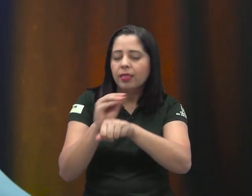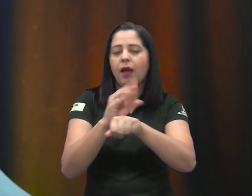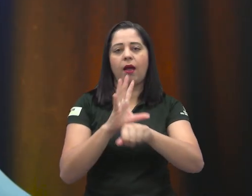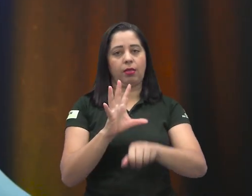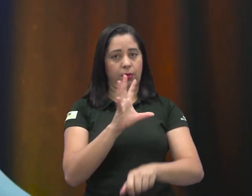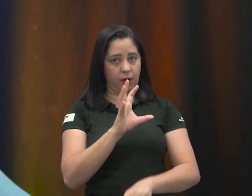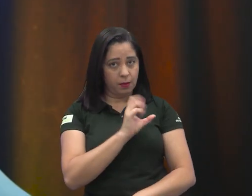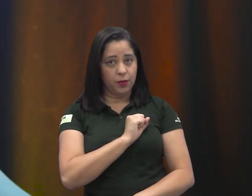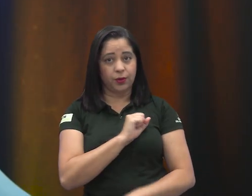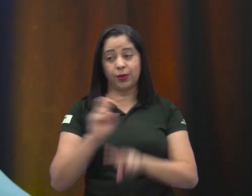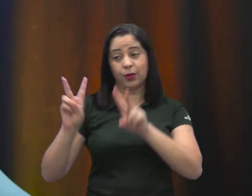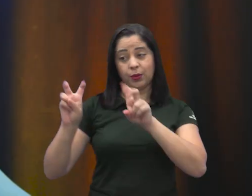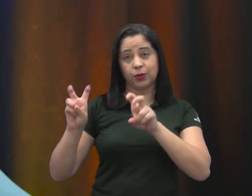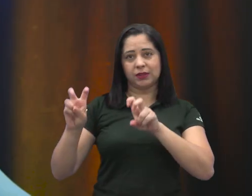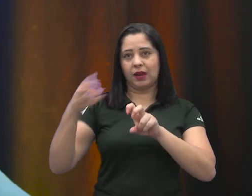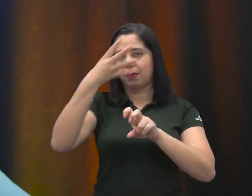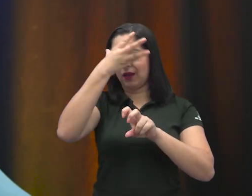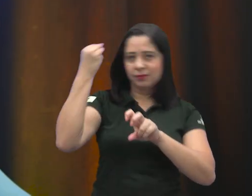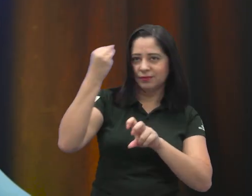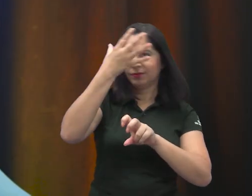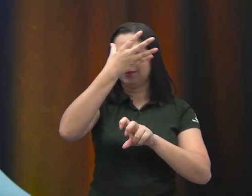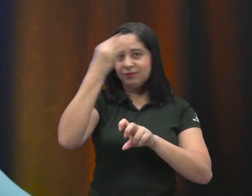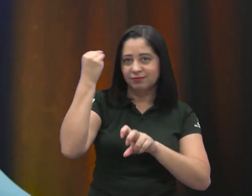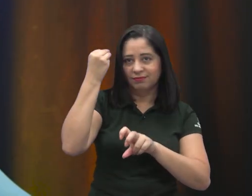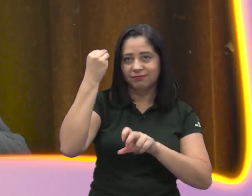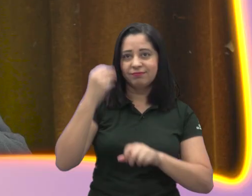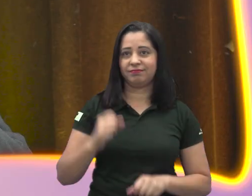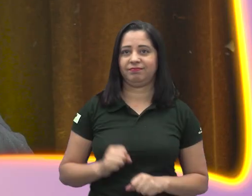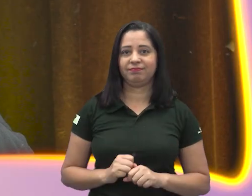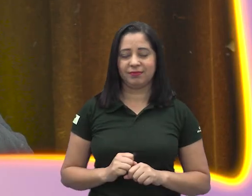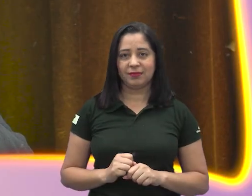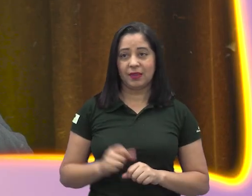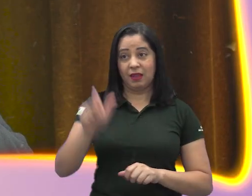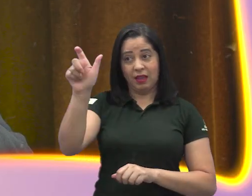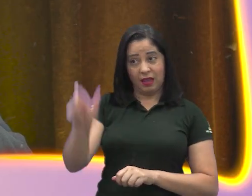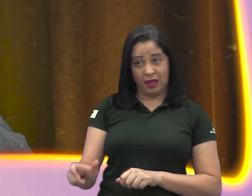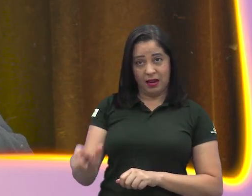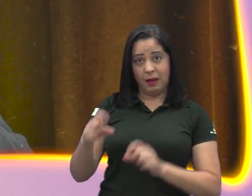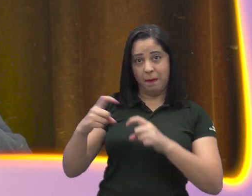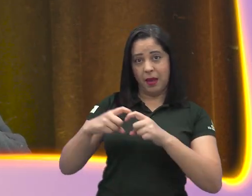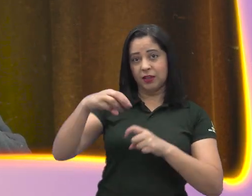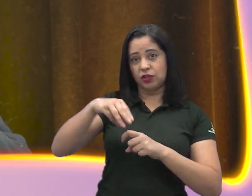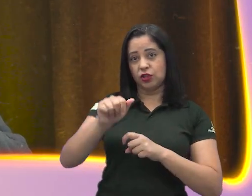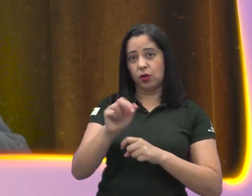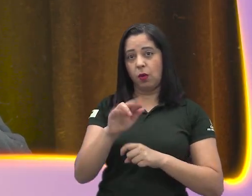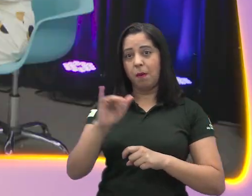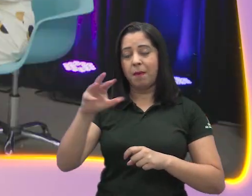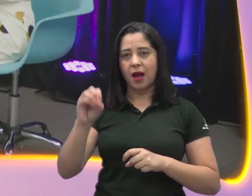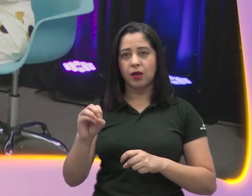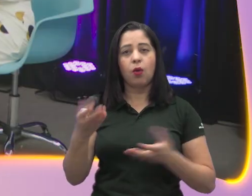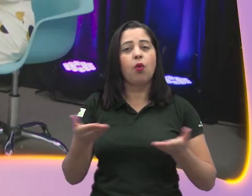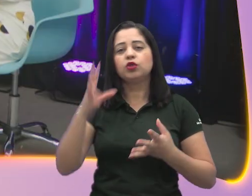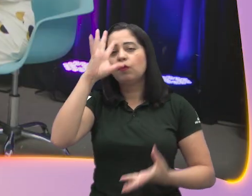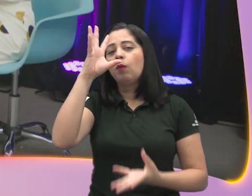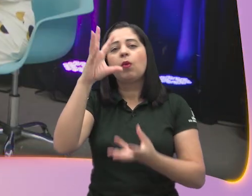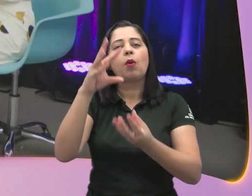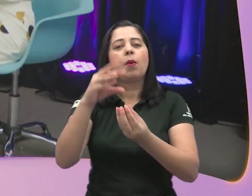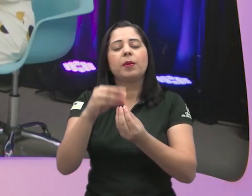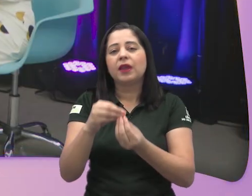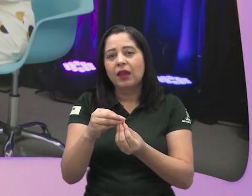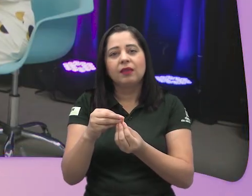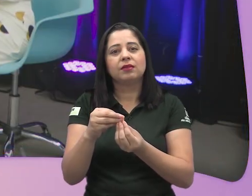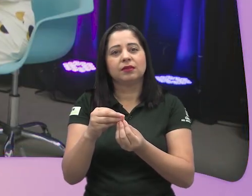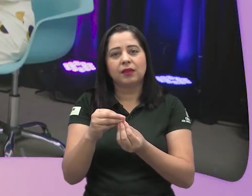cuidado e amor. E eu estou falando do Alzheimer, com o Dr. Mário Silva Jorge. Vamos entender